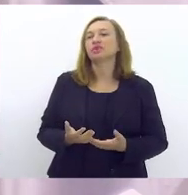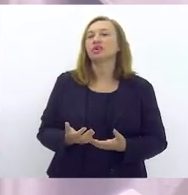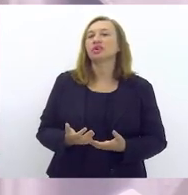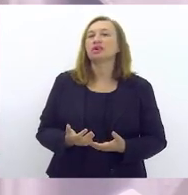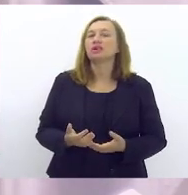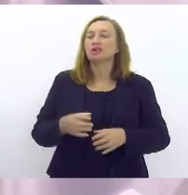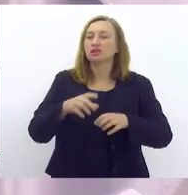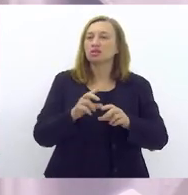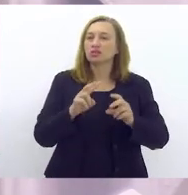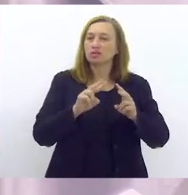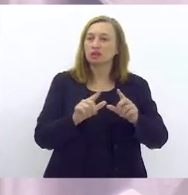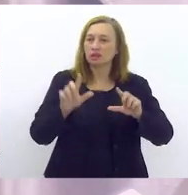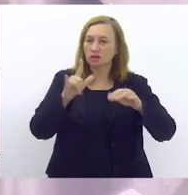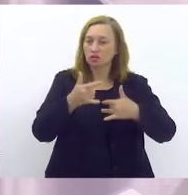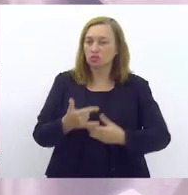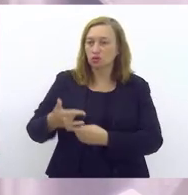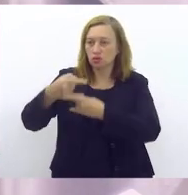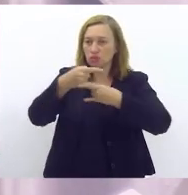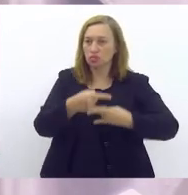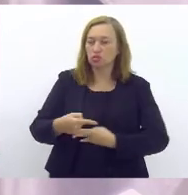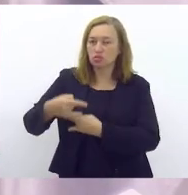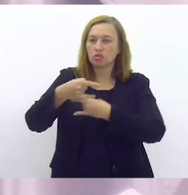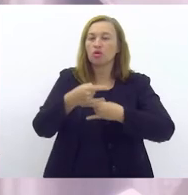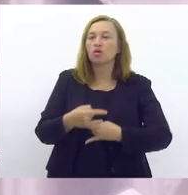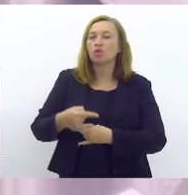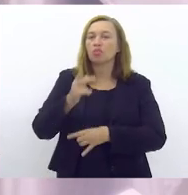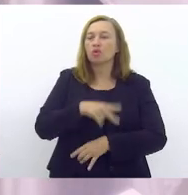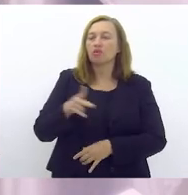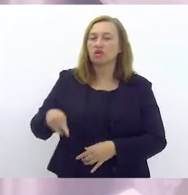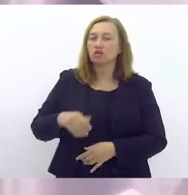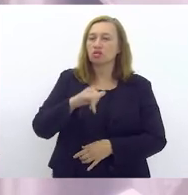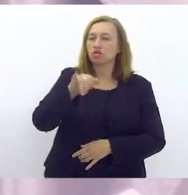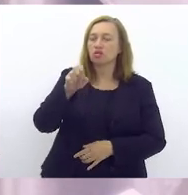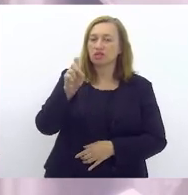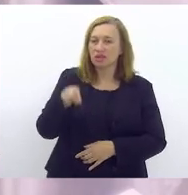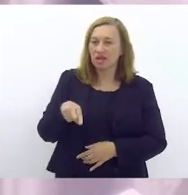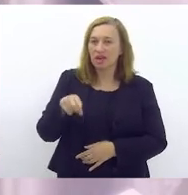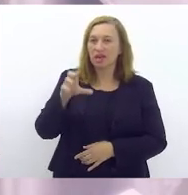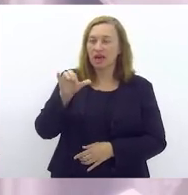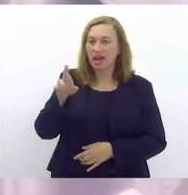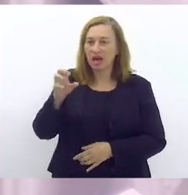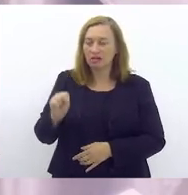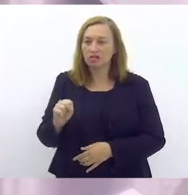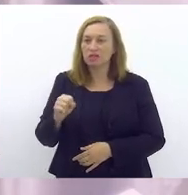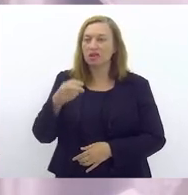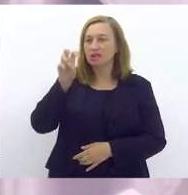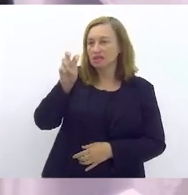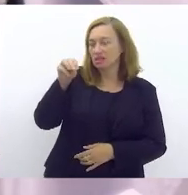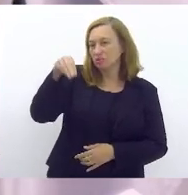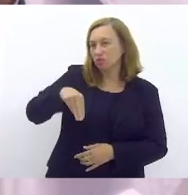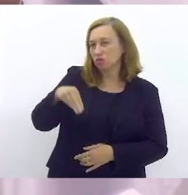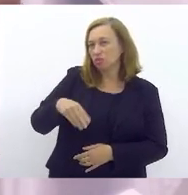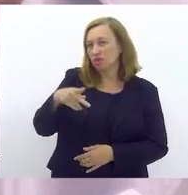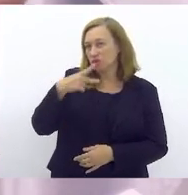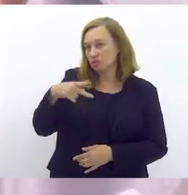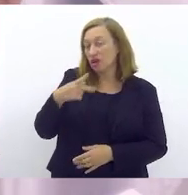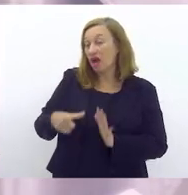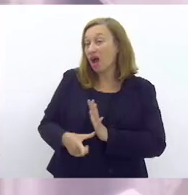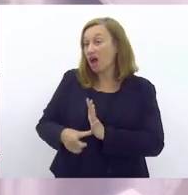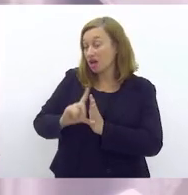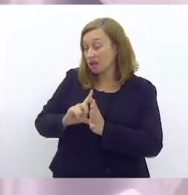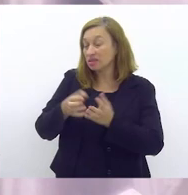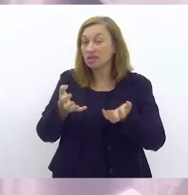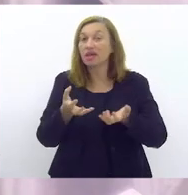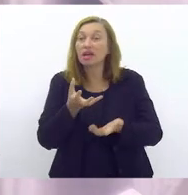na plataforma Zoom. Professor José Carlos, 5 minutos para a sua fala. Muito obrigado por sua presença. Antes disso, porém,